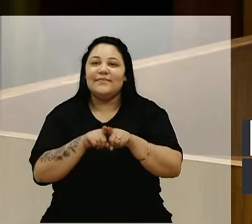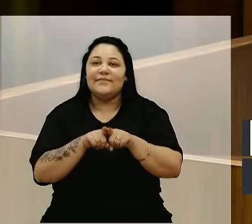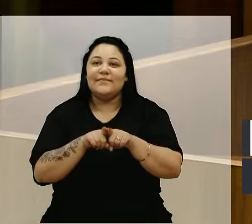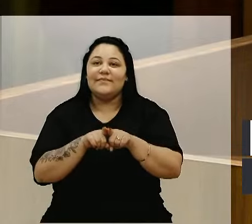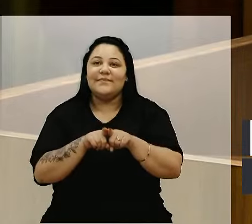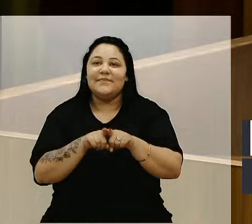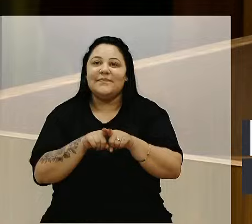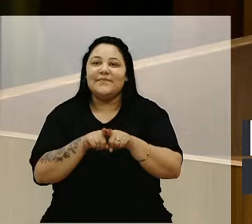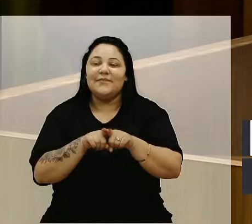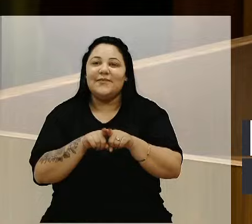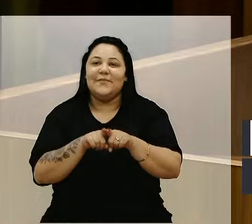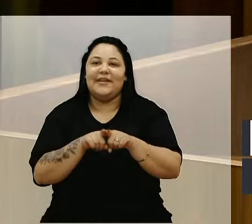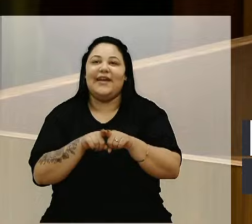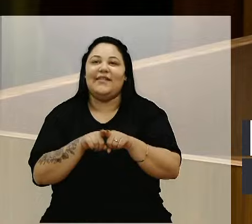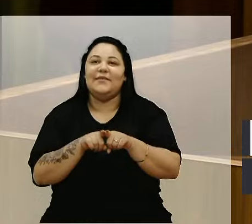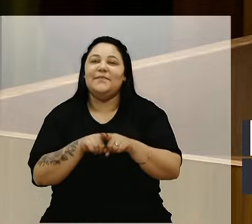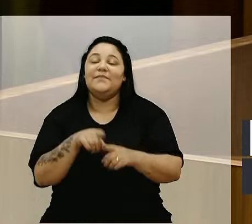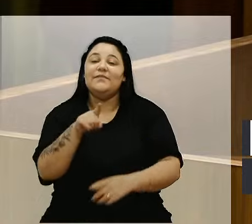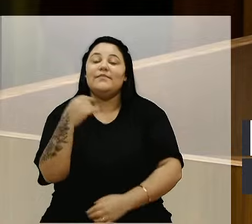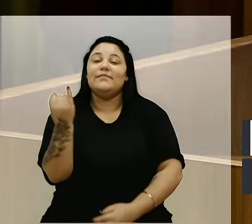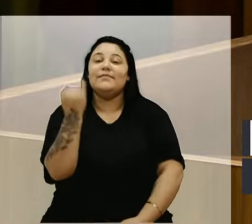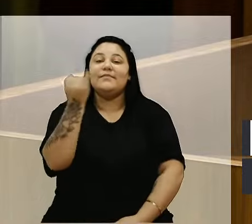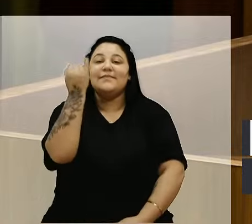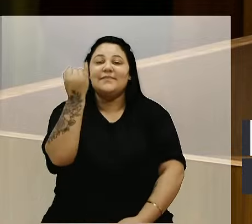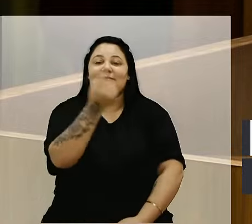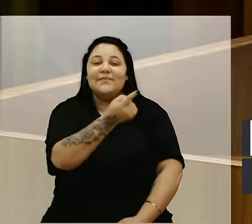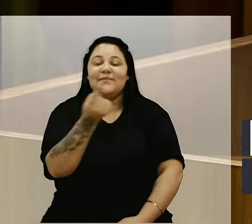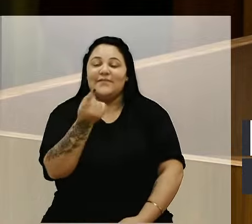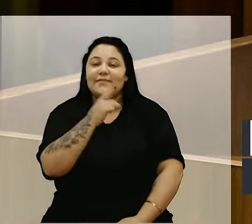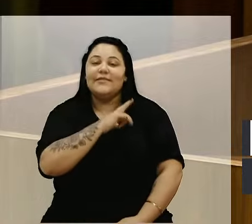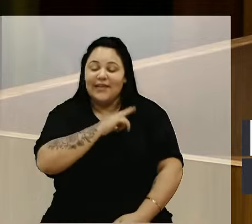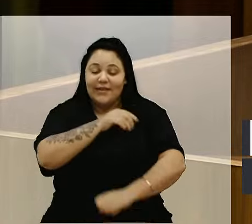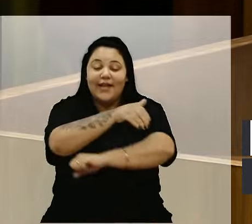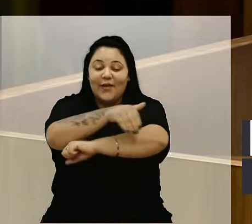que tu tens, a importância que deve ter